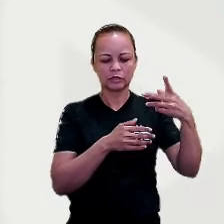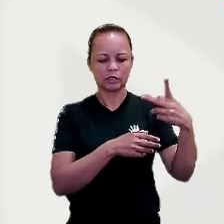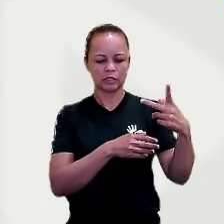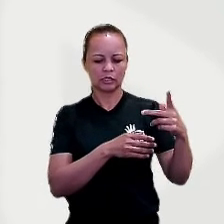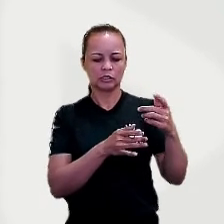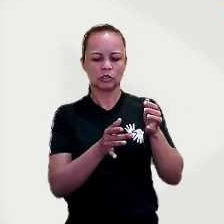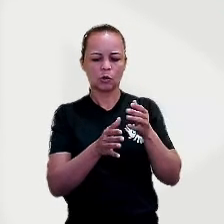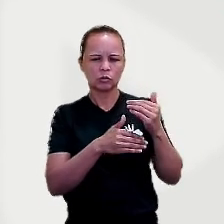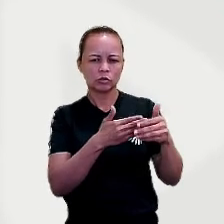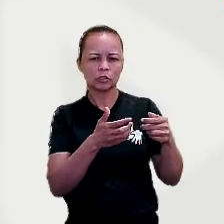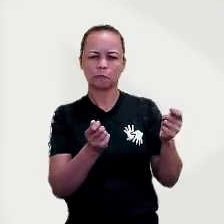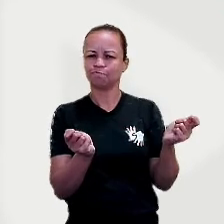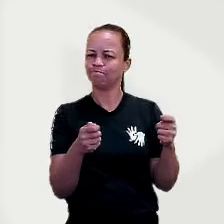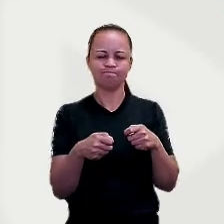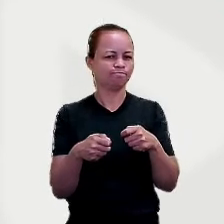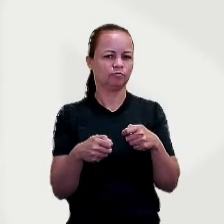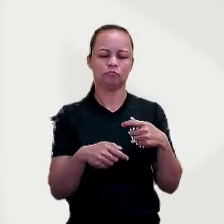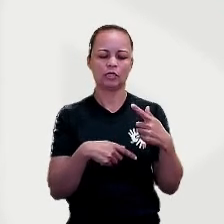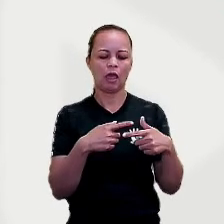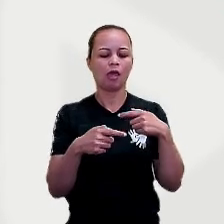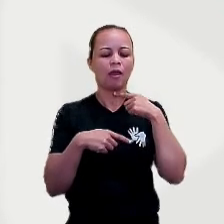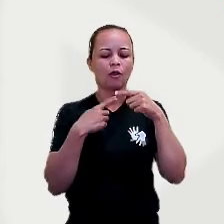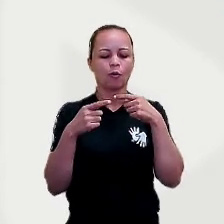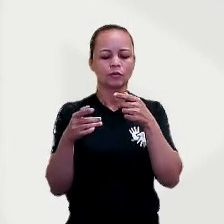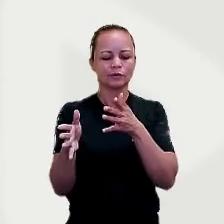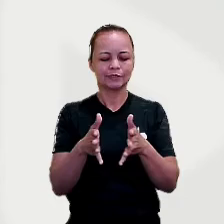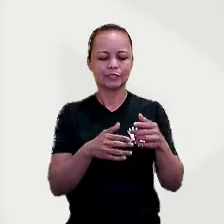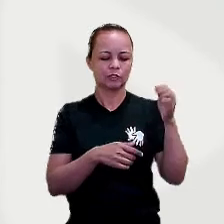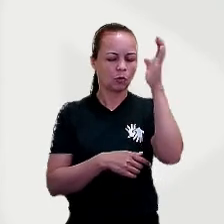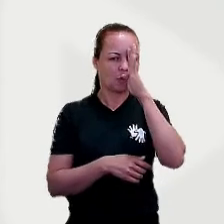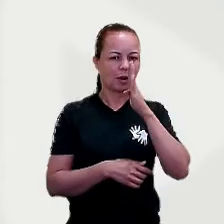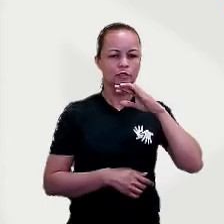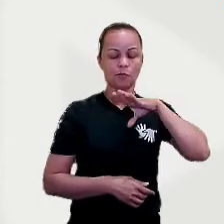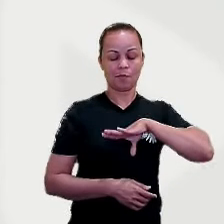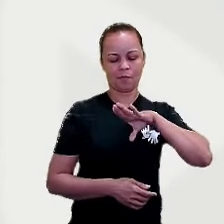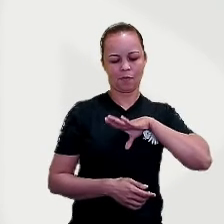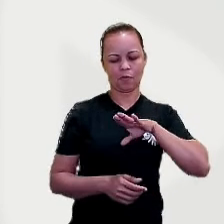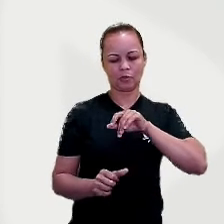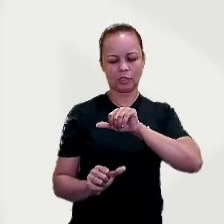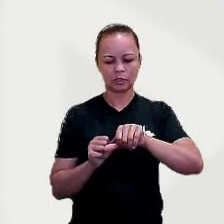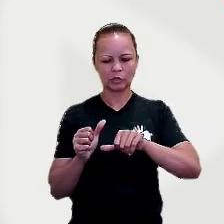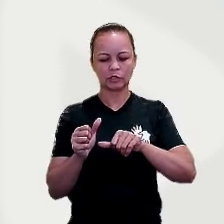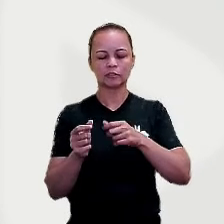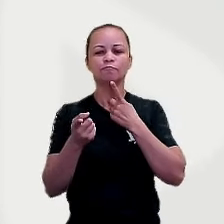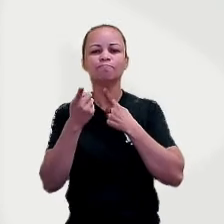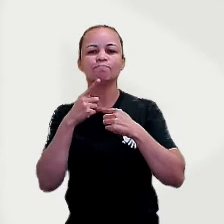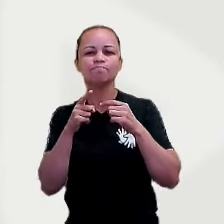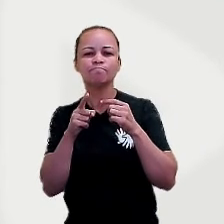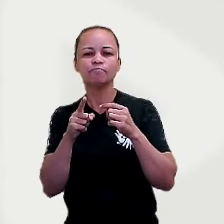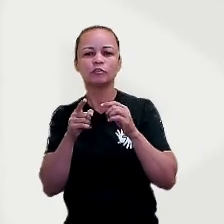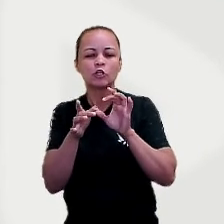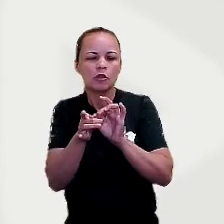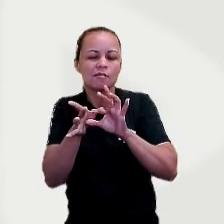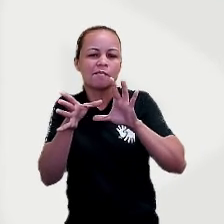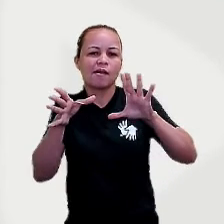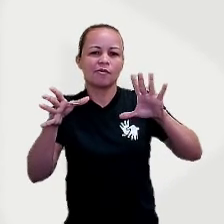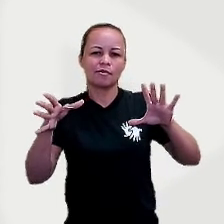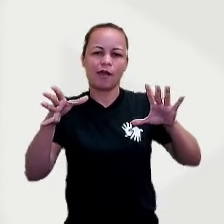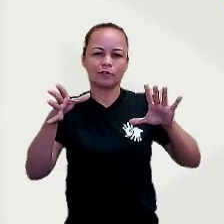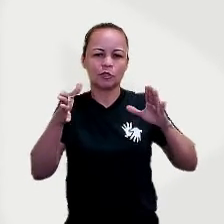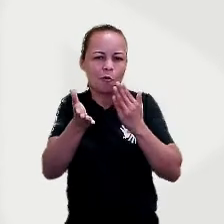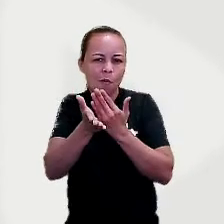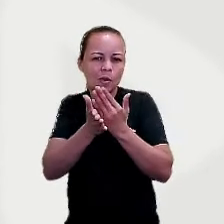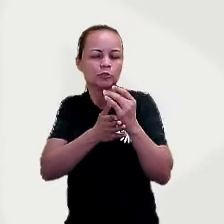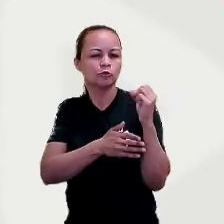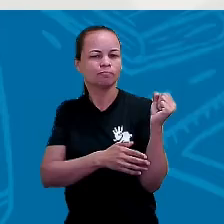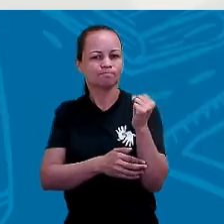tornou impossível a manutenção do laço entre Brasil e Portugal, e o desejo de independência começou a ganhar força. Então,